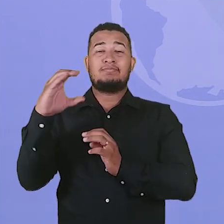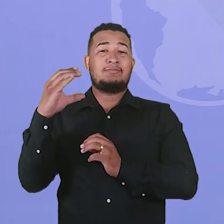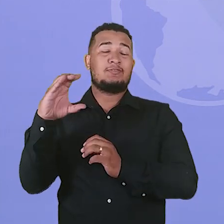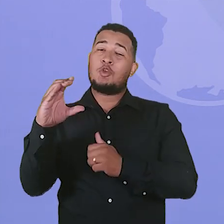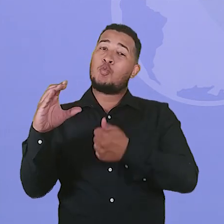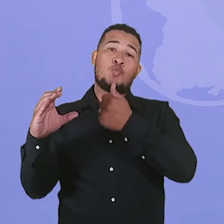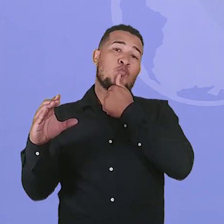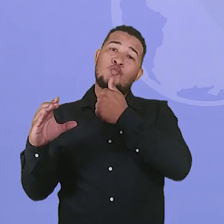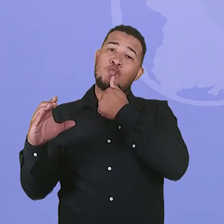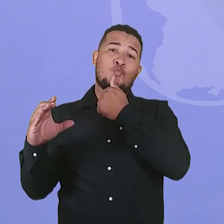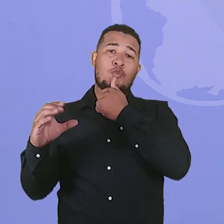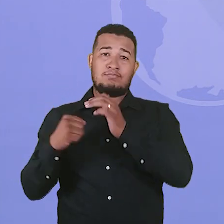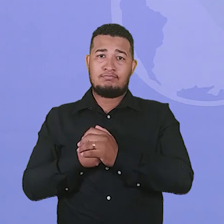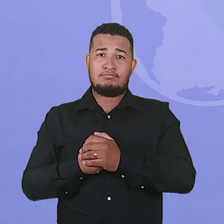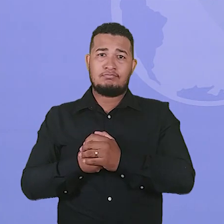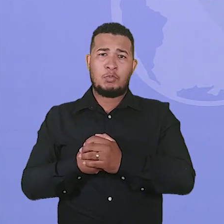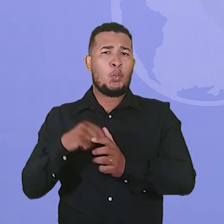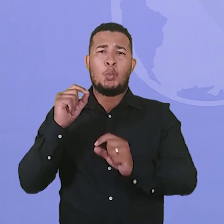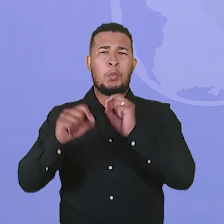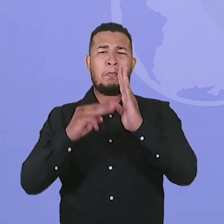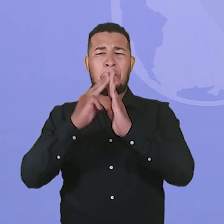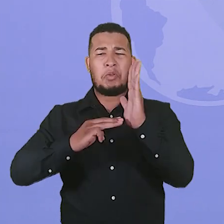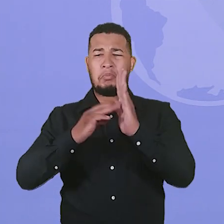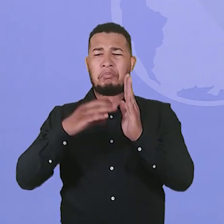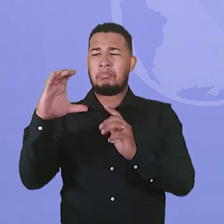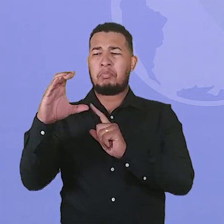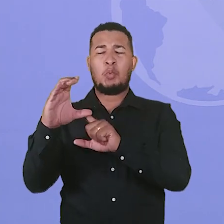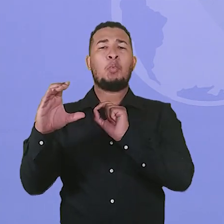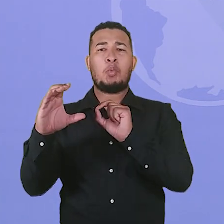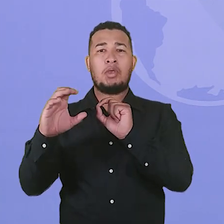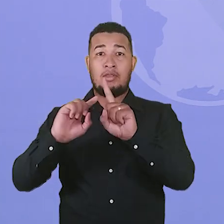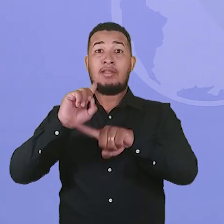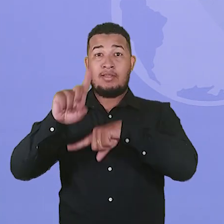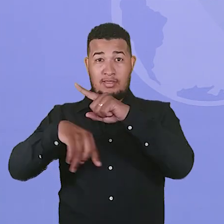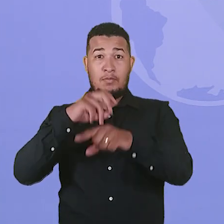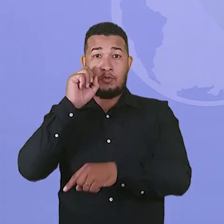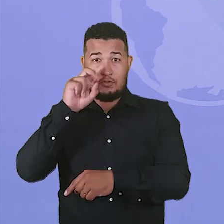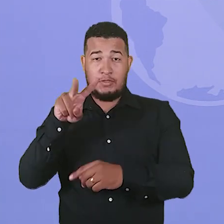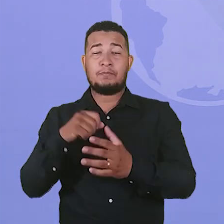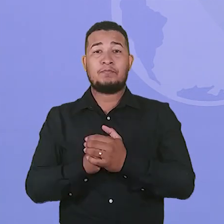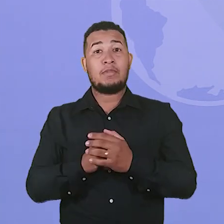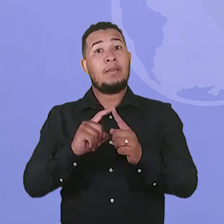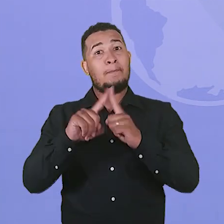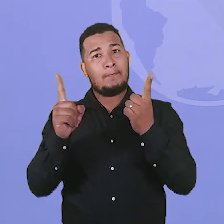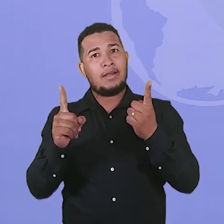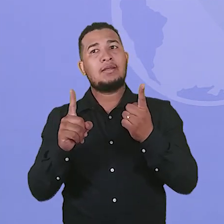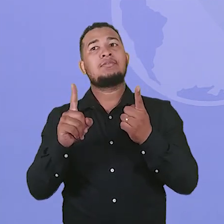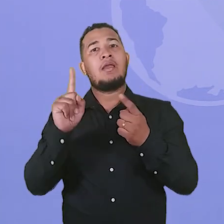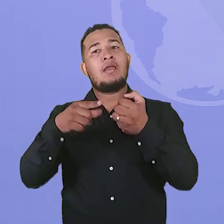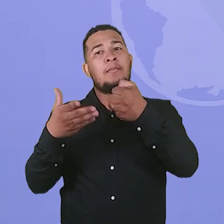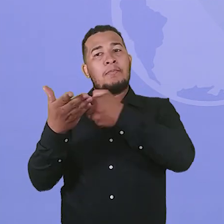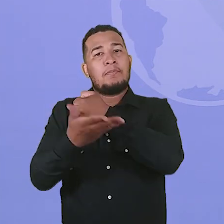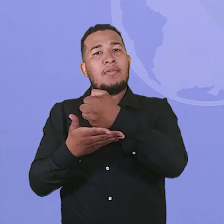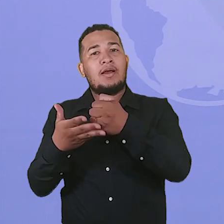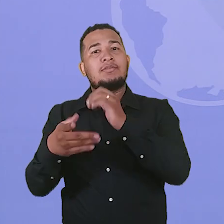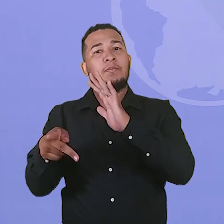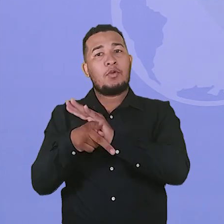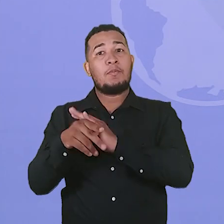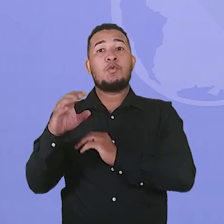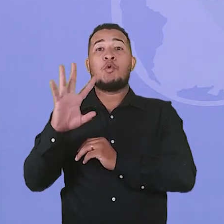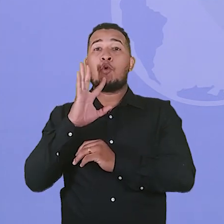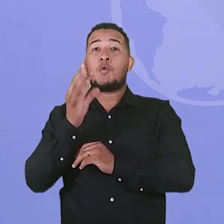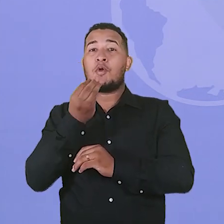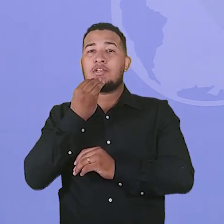metodologia científica, né? O que é a metodologia científica? Nós vamos ver mais adiante, mas ele já vai dar a base aí